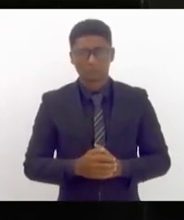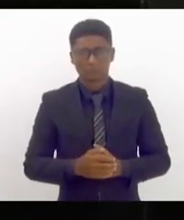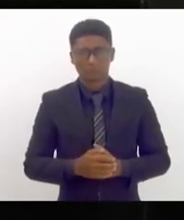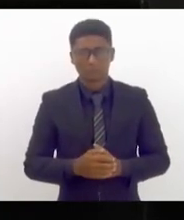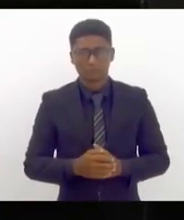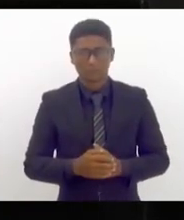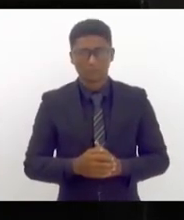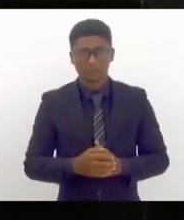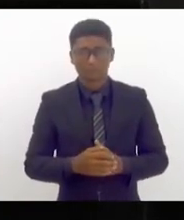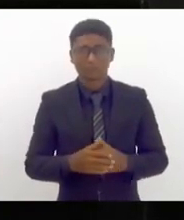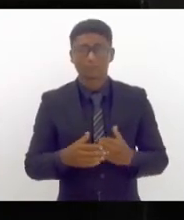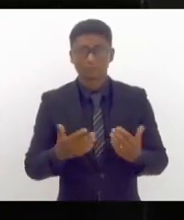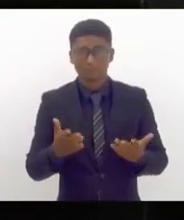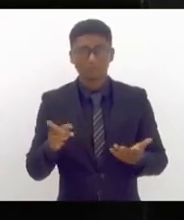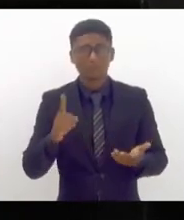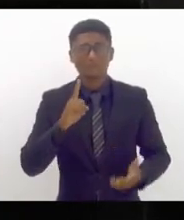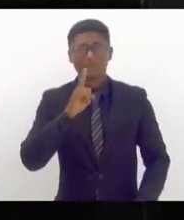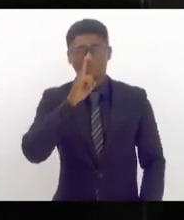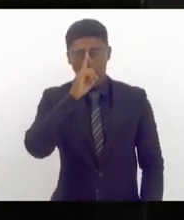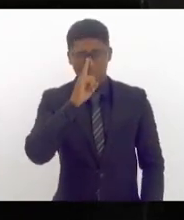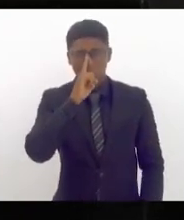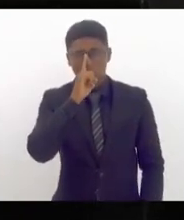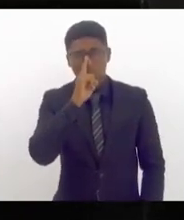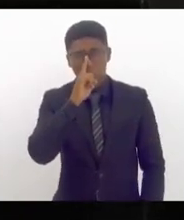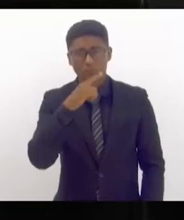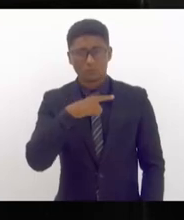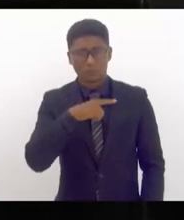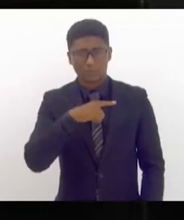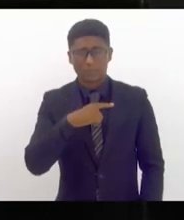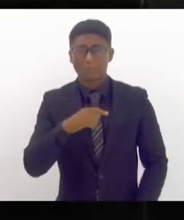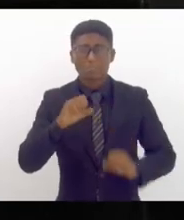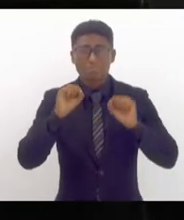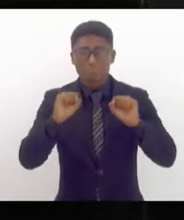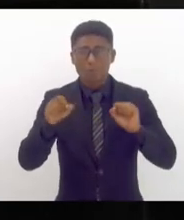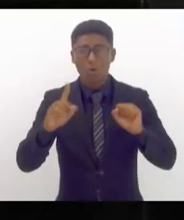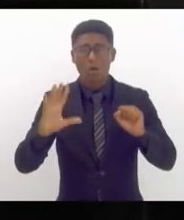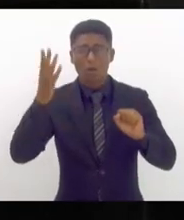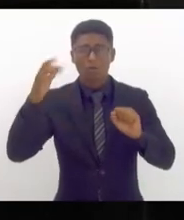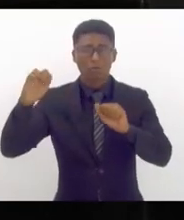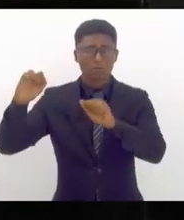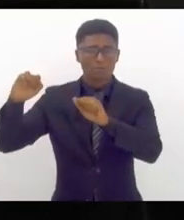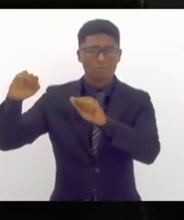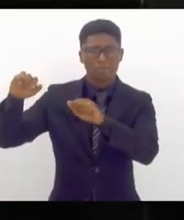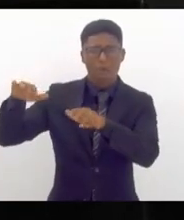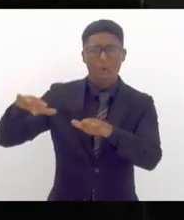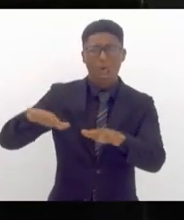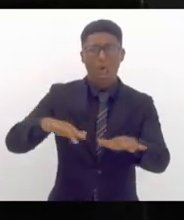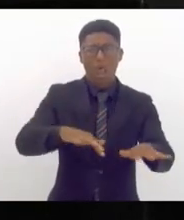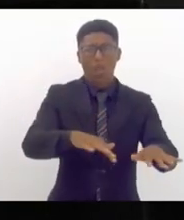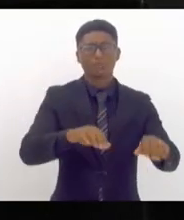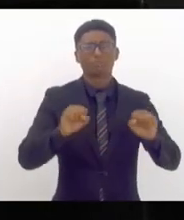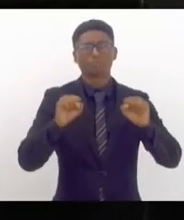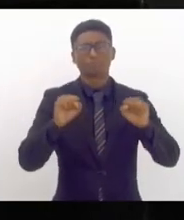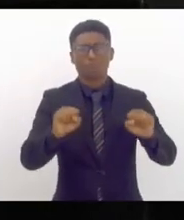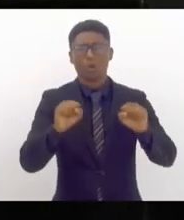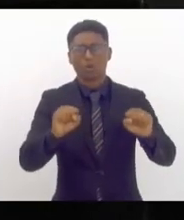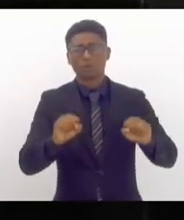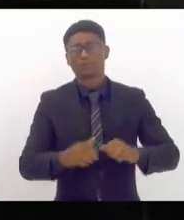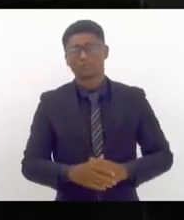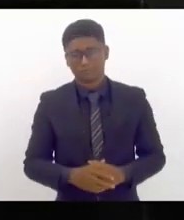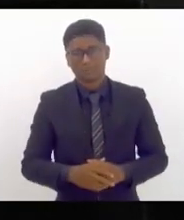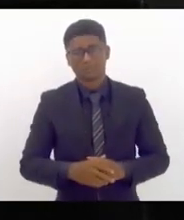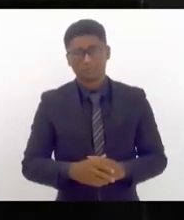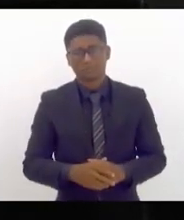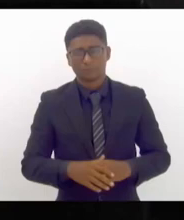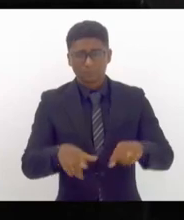qualquer risco diante de um novo desabamento, diante de uma falta de trabalho feito para